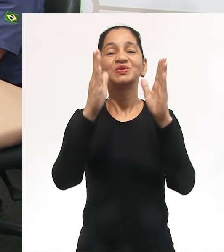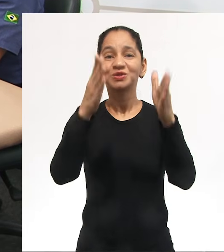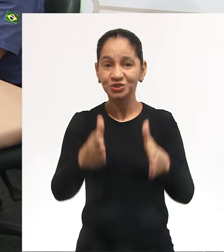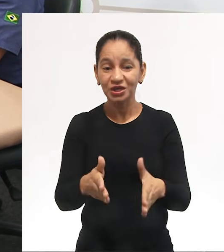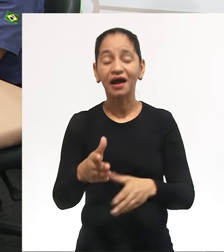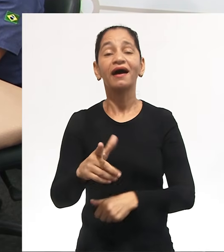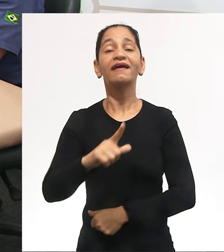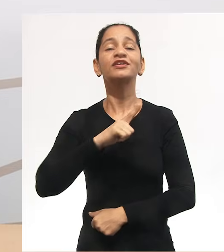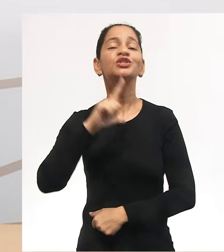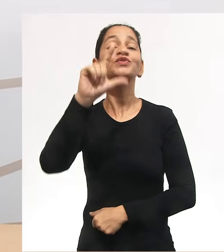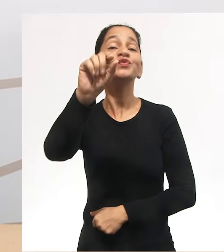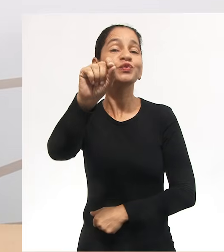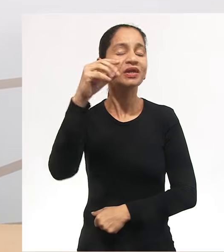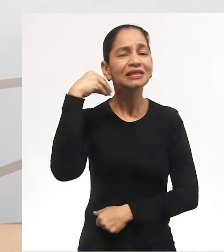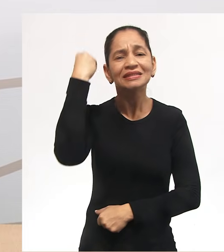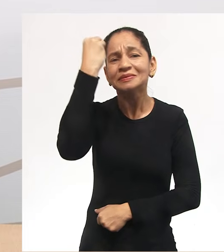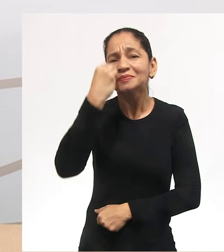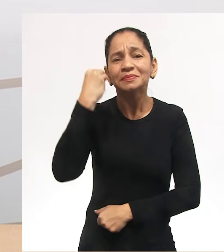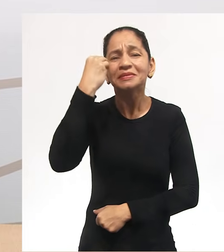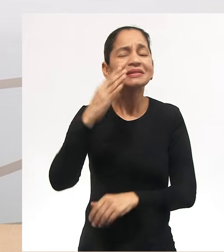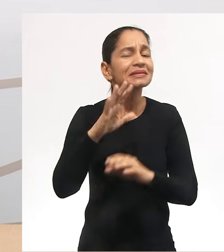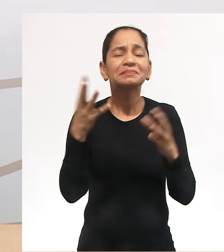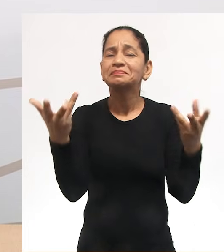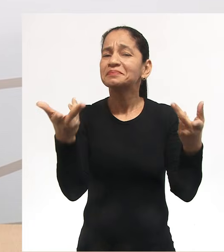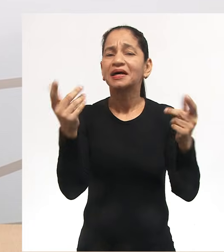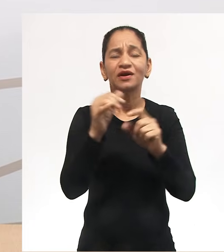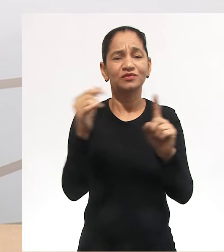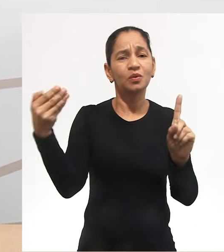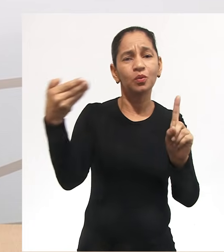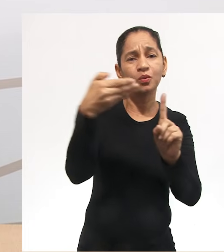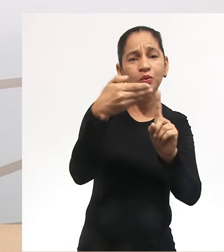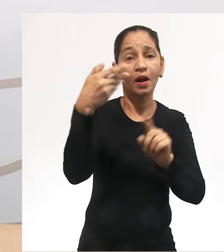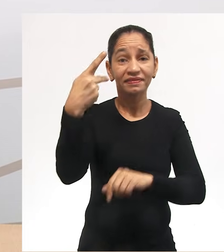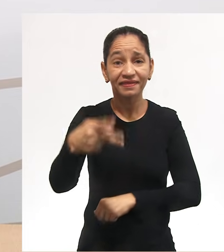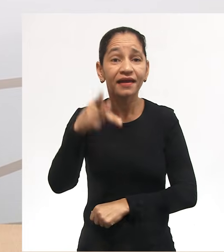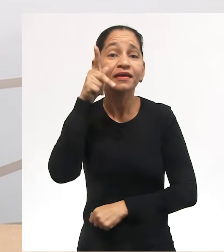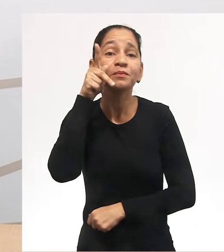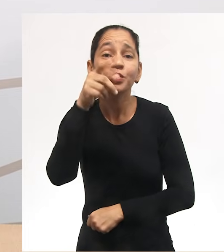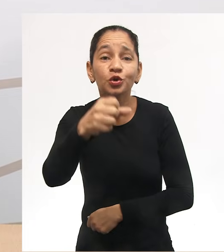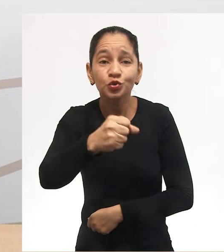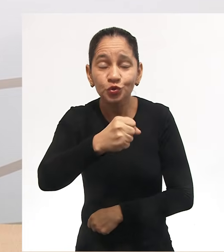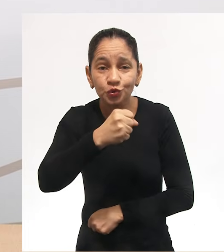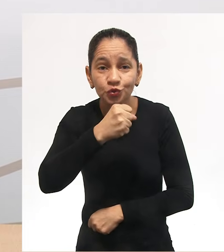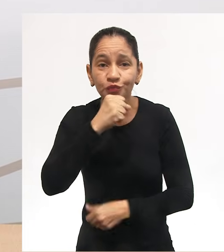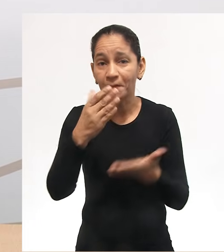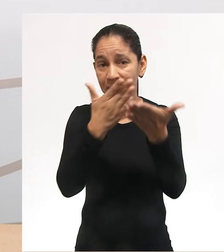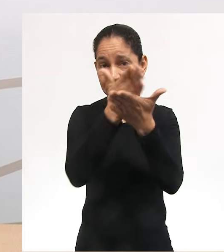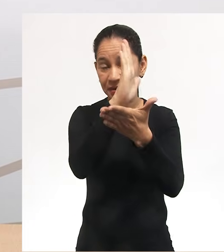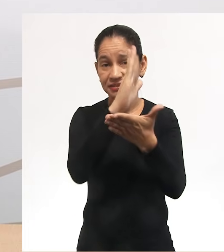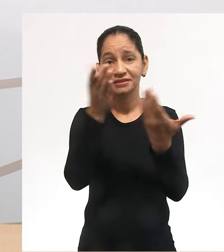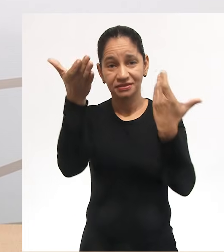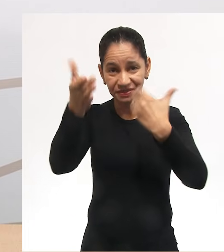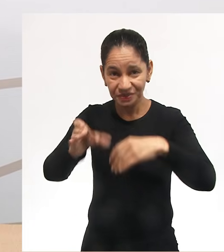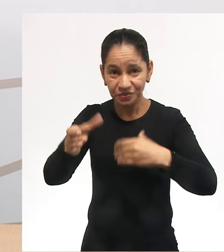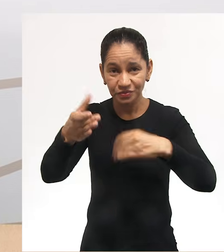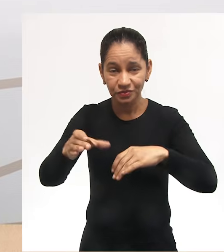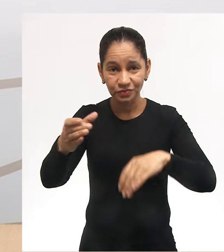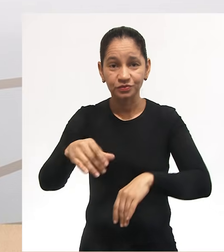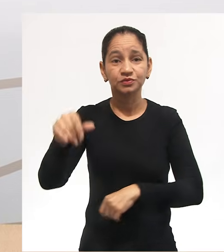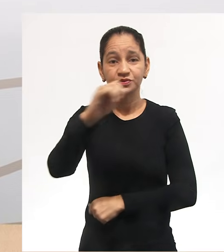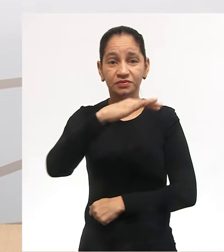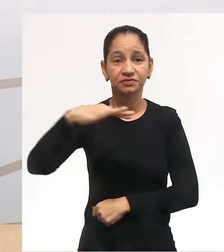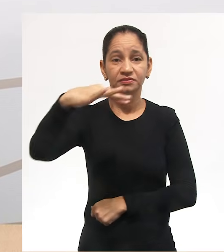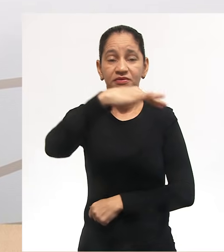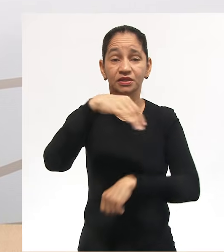fiz, eu tive uma experiência muito legal de aqui mesmo em Porto Velho, quando eu passei num processo seletivo